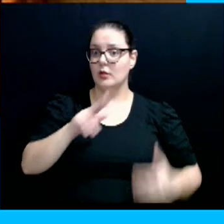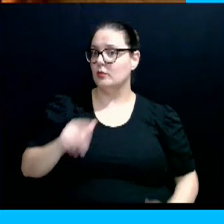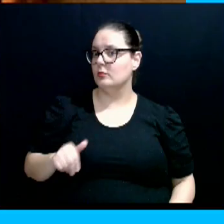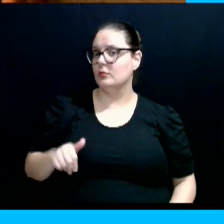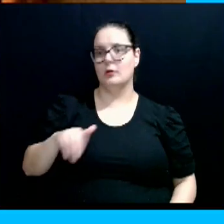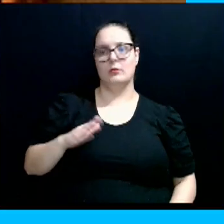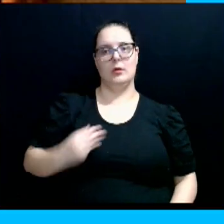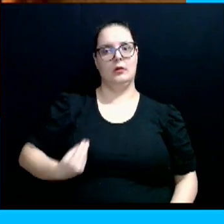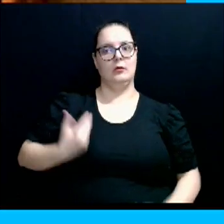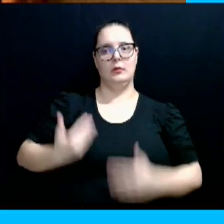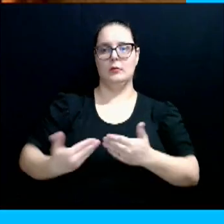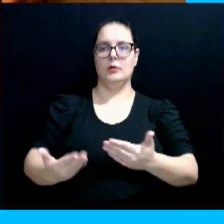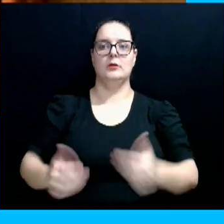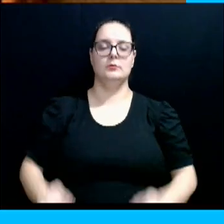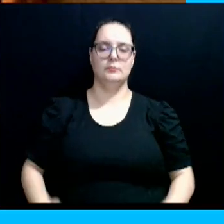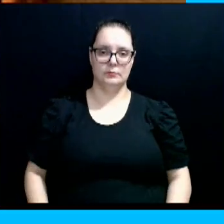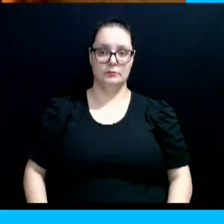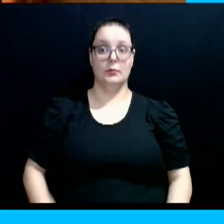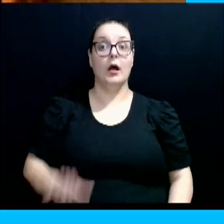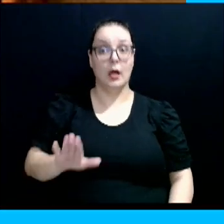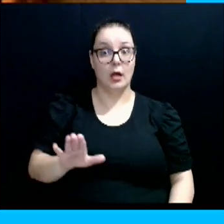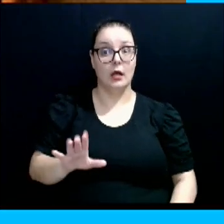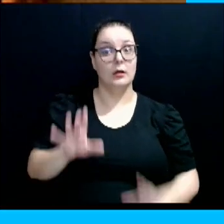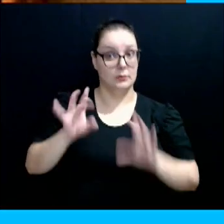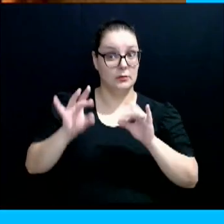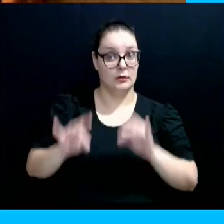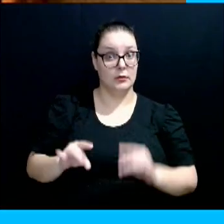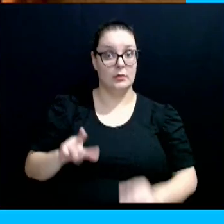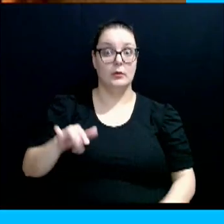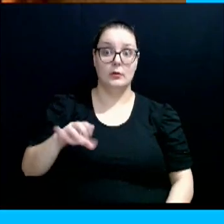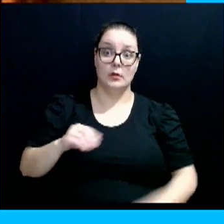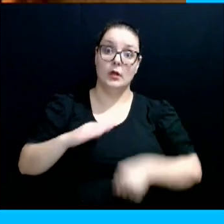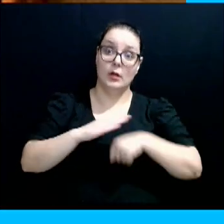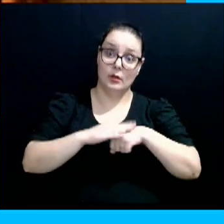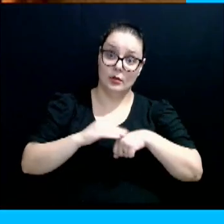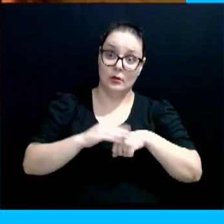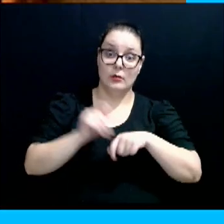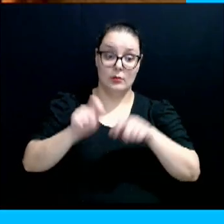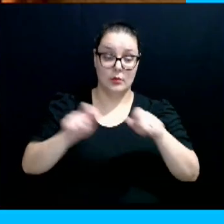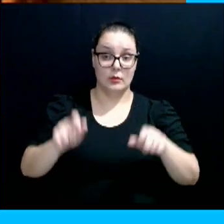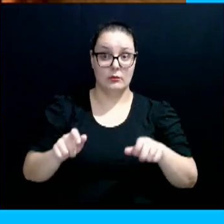isso. E tem um detalhe. O Léo é dócil com gente, mas é meio